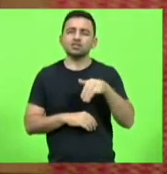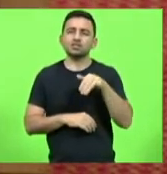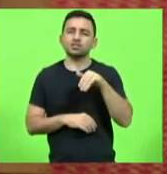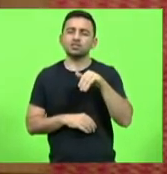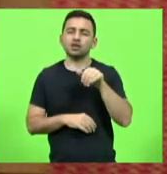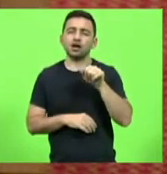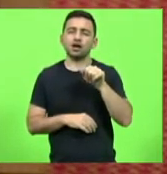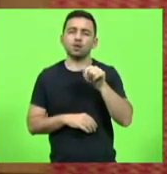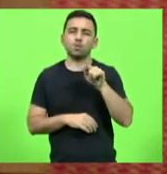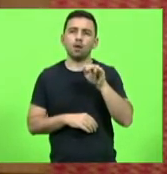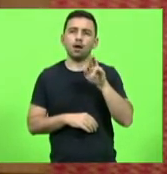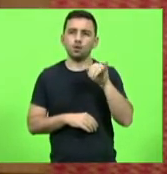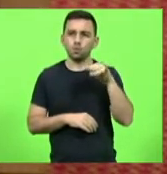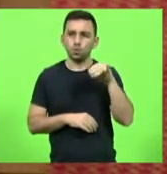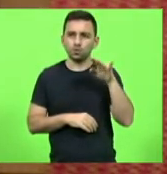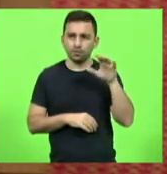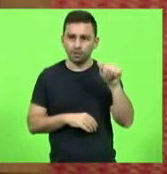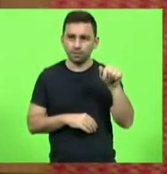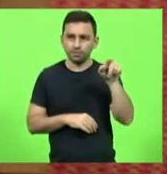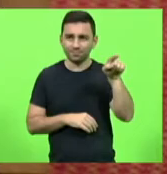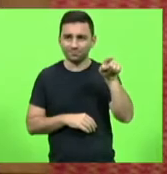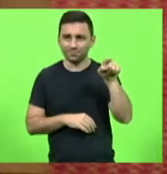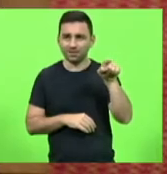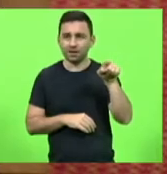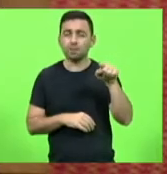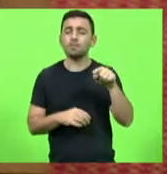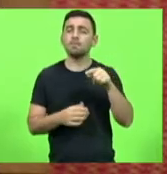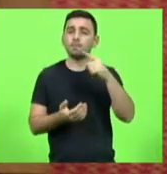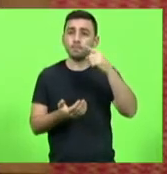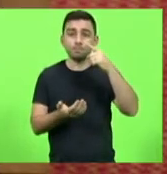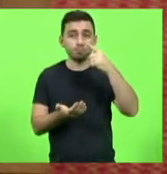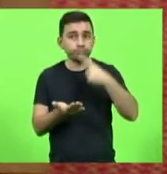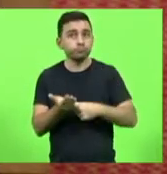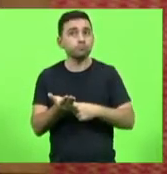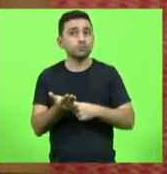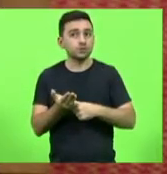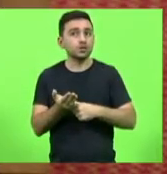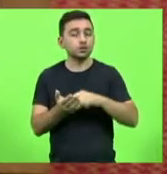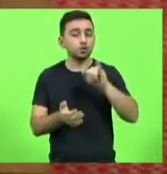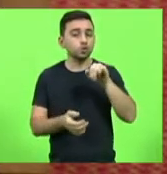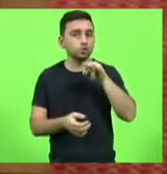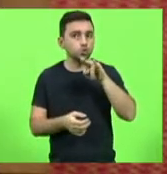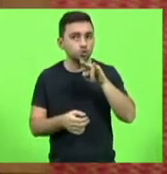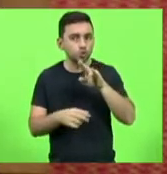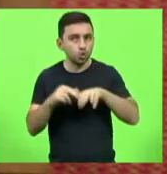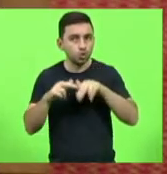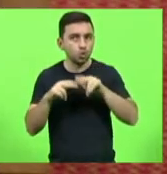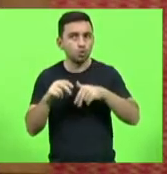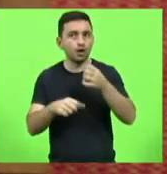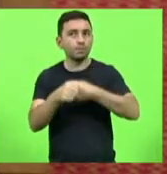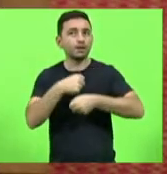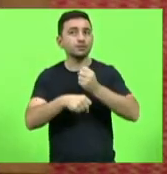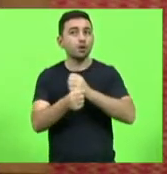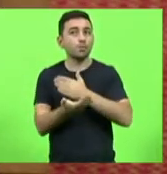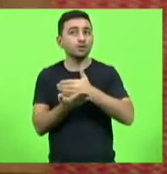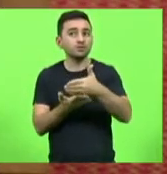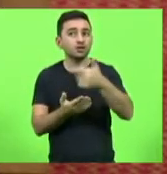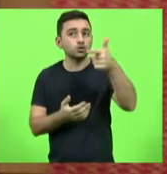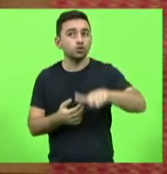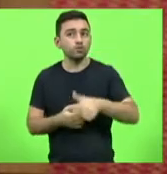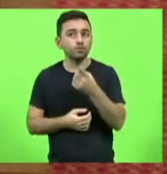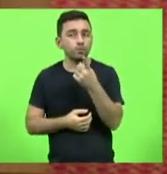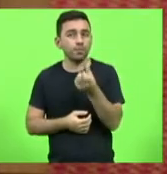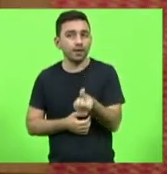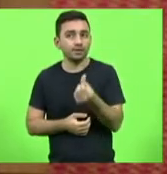ele prometeu, em julho do ano passado, recomeçar a BR-163 em